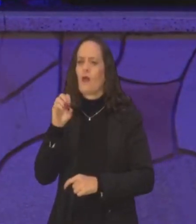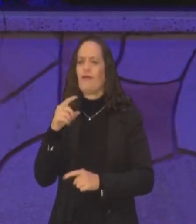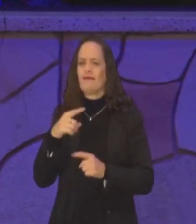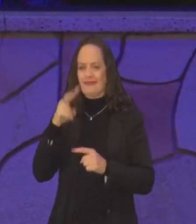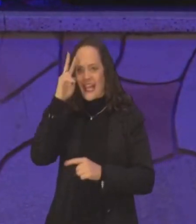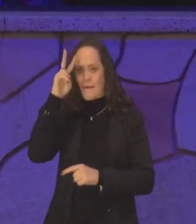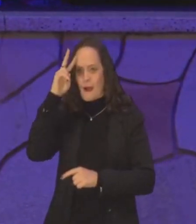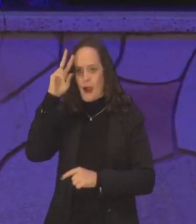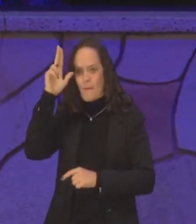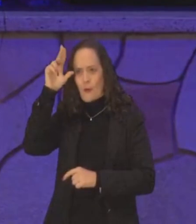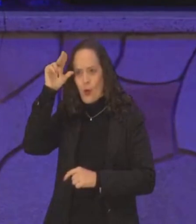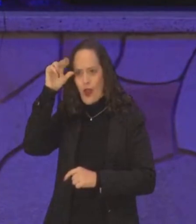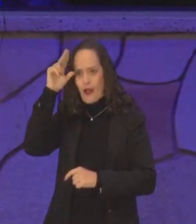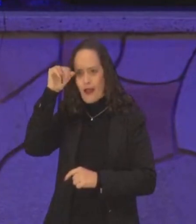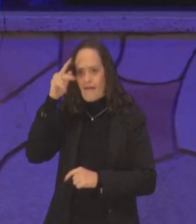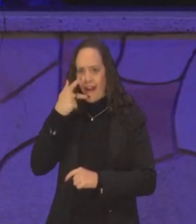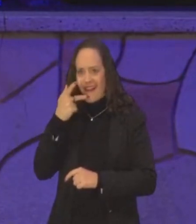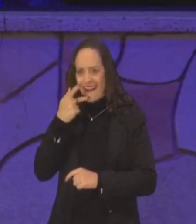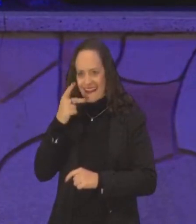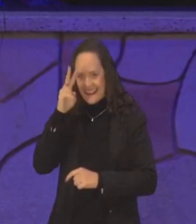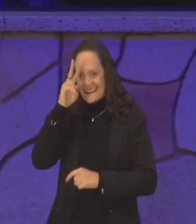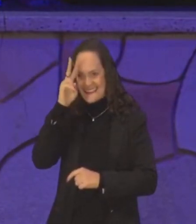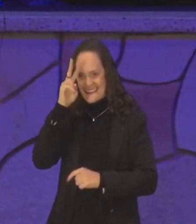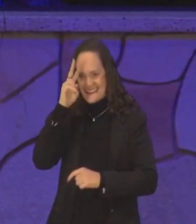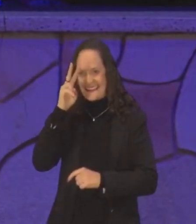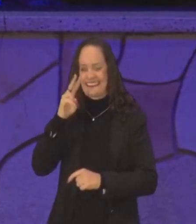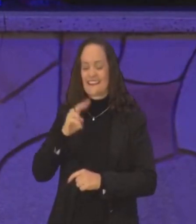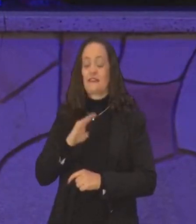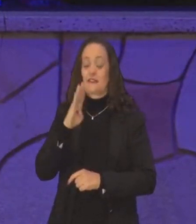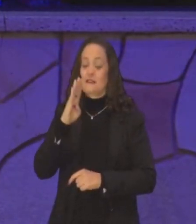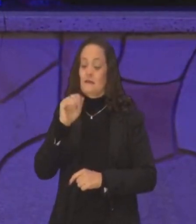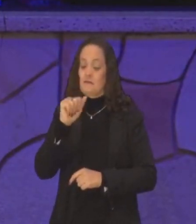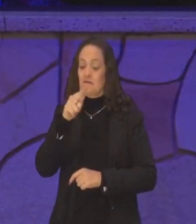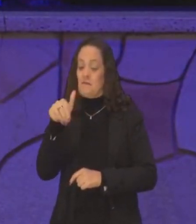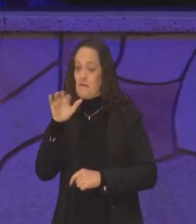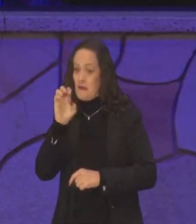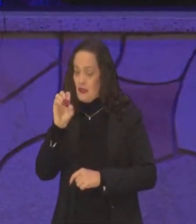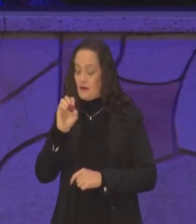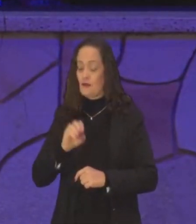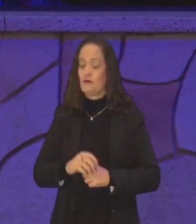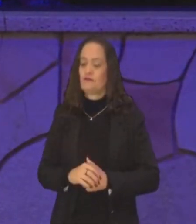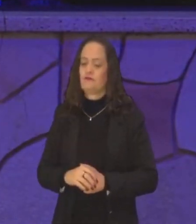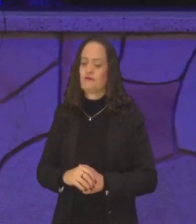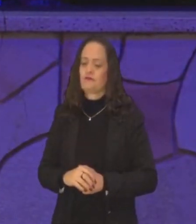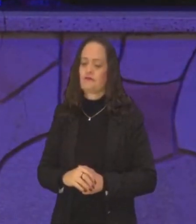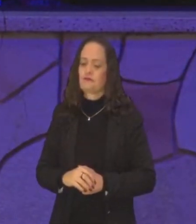No texto de Números 22 a 24, nós temos um episódio em que,